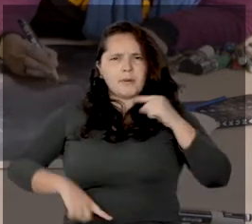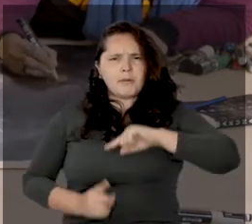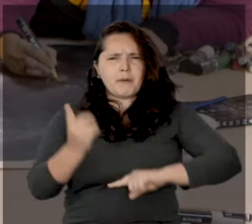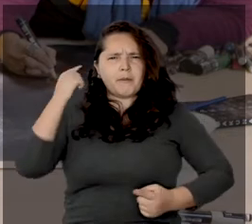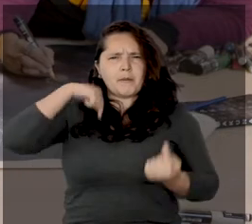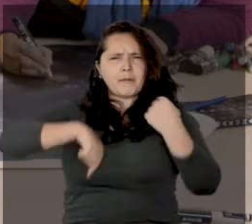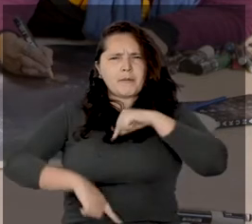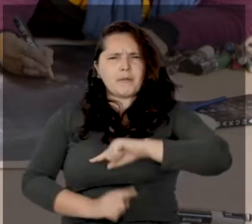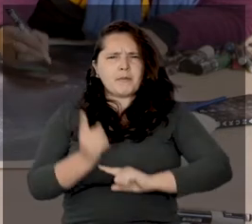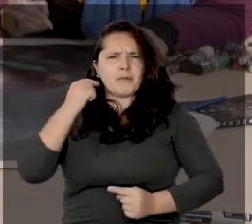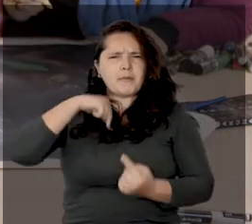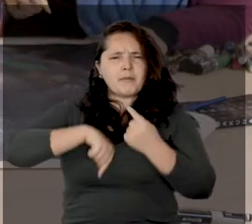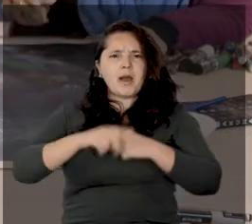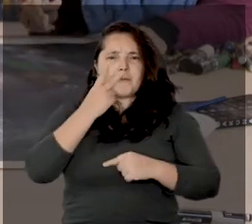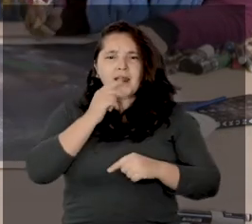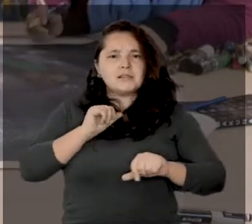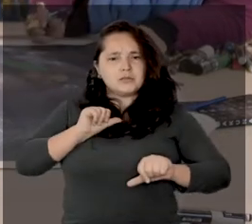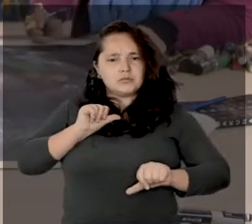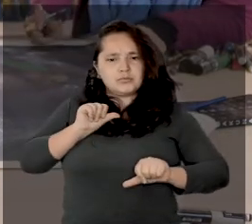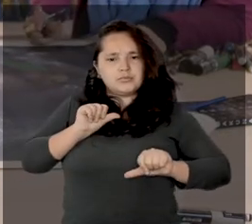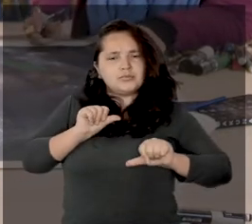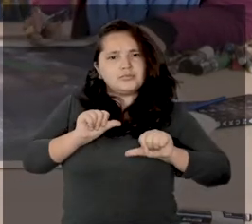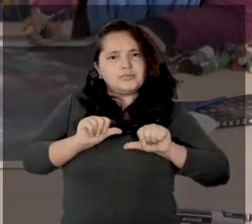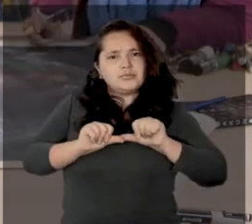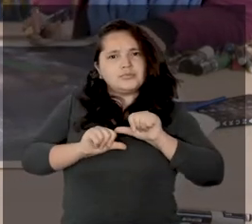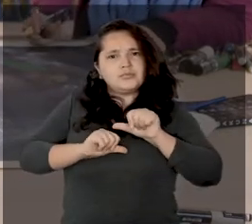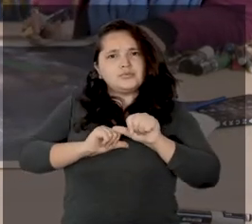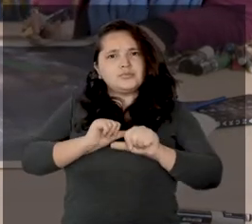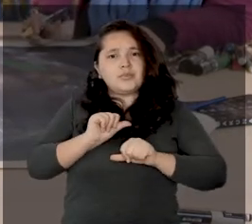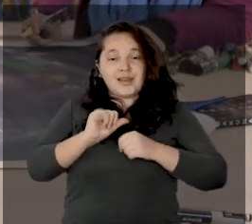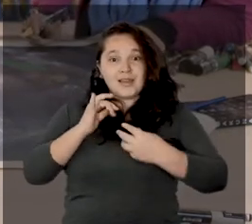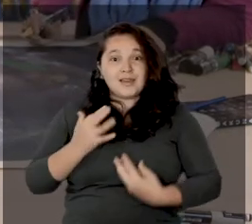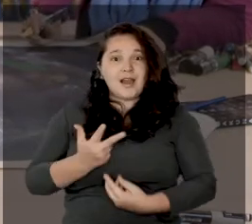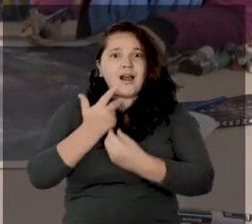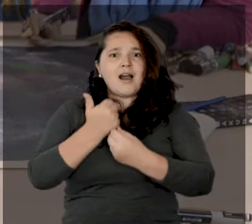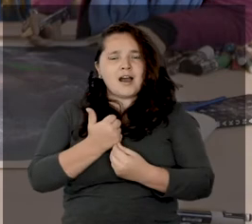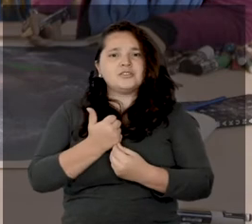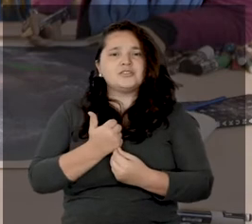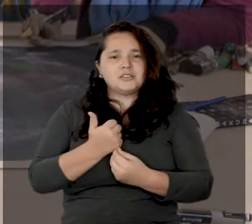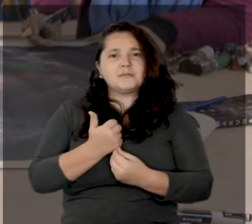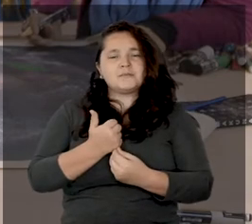está se regenerando, né, de várias formas. E a arte é exatamente, né,